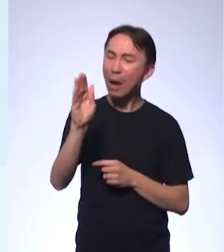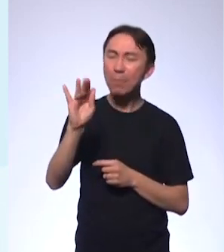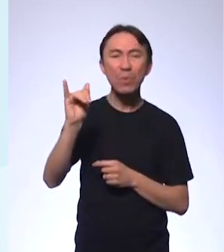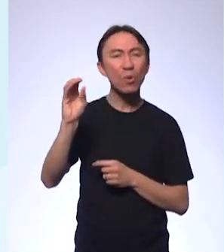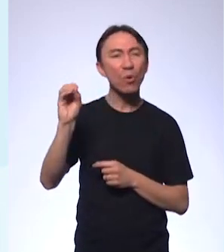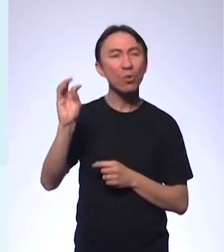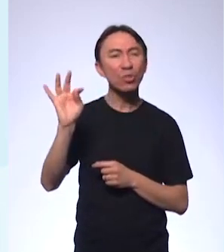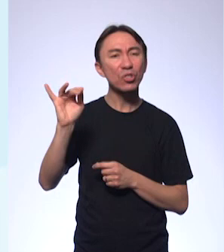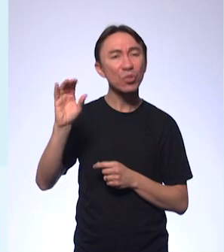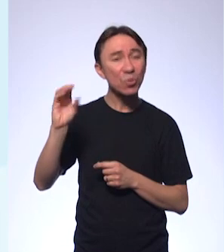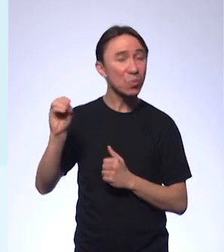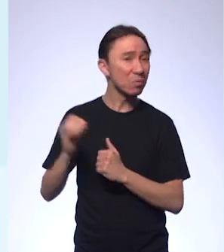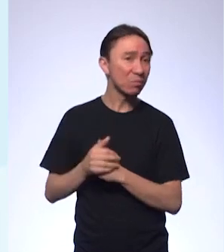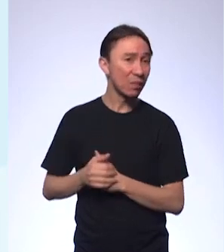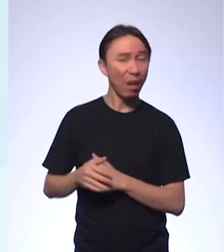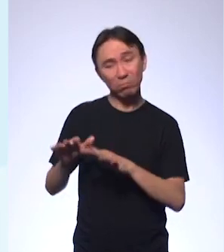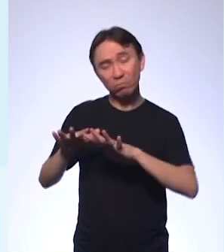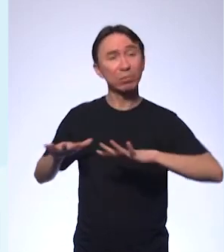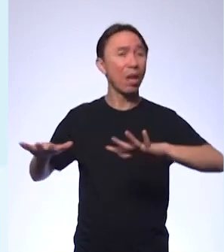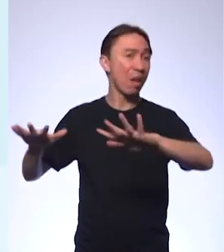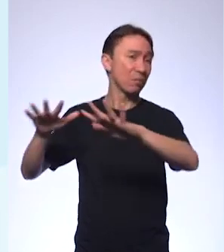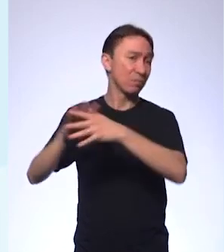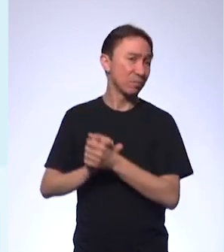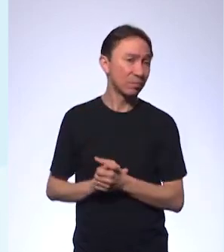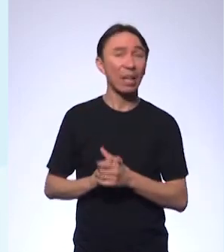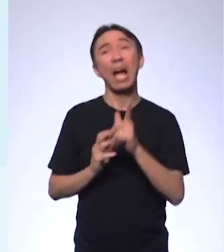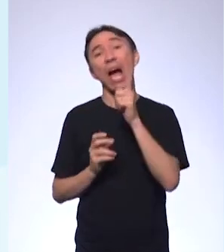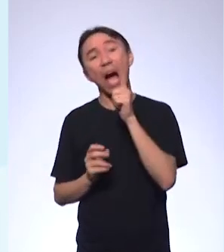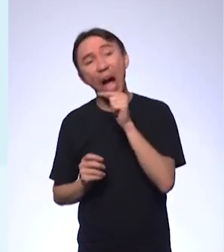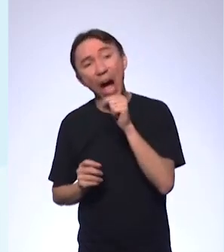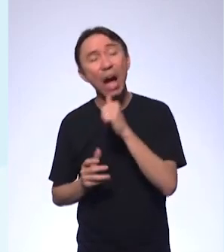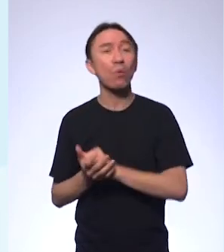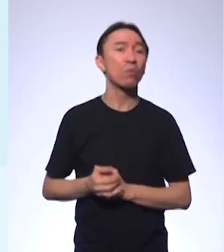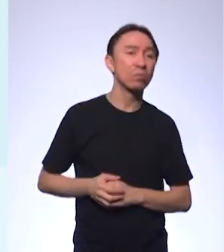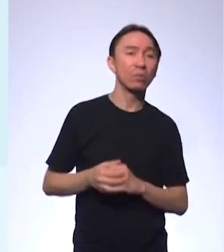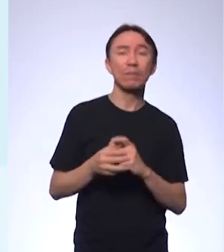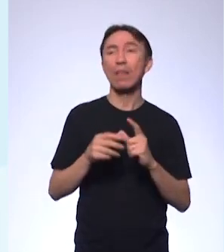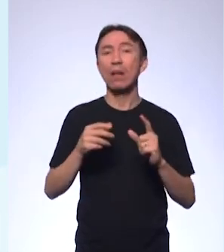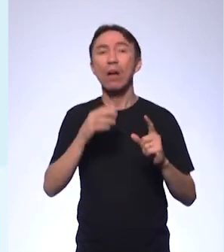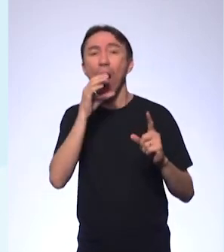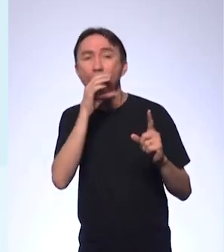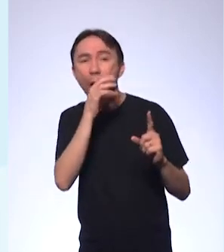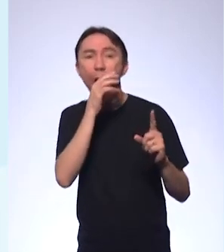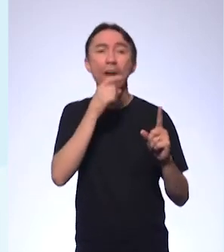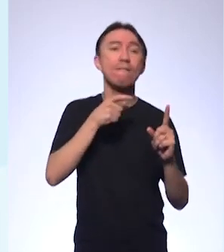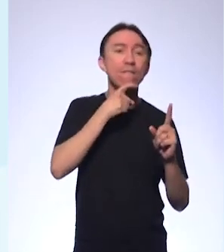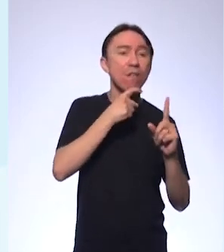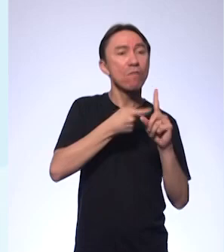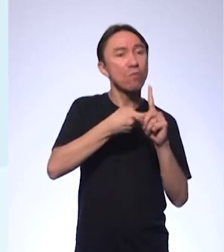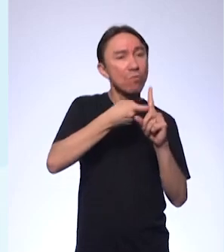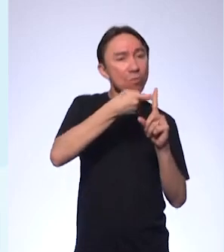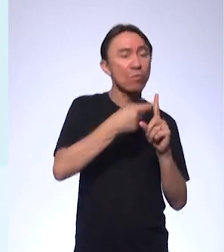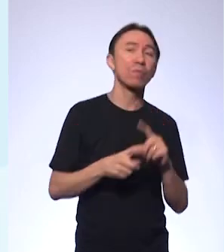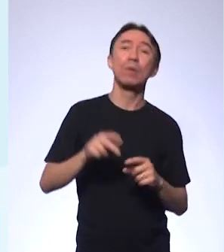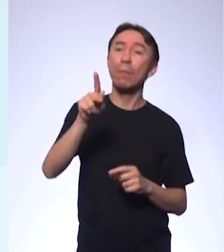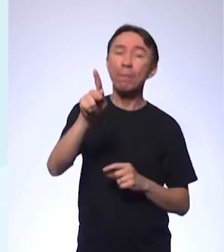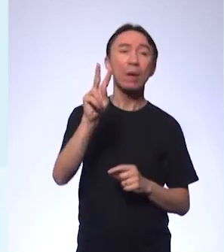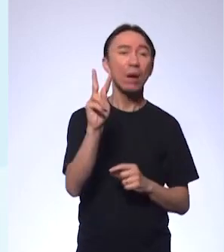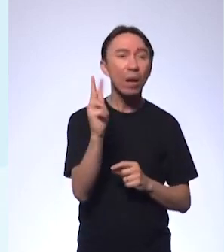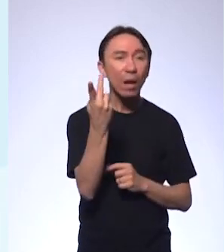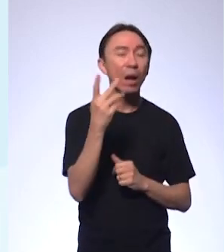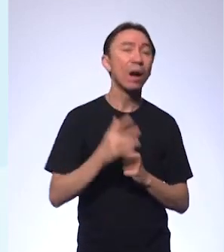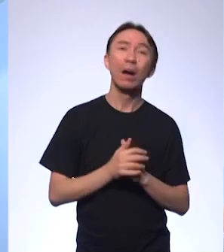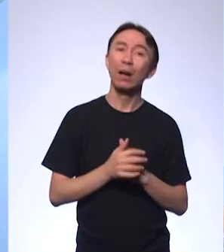ambiente. Né? Então, a água, temperatura, o pH, salinidade. Então,